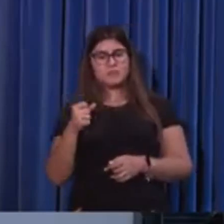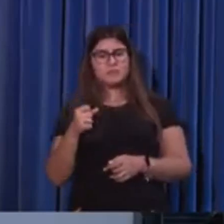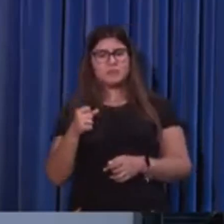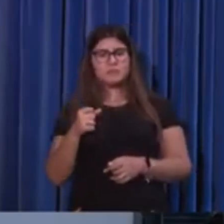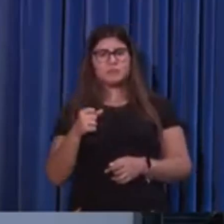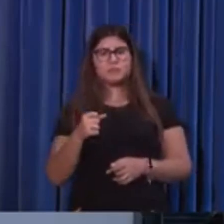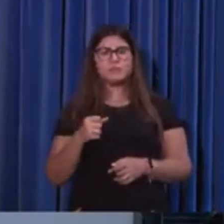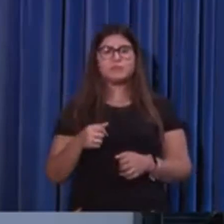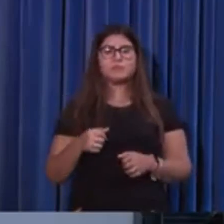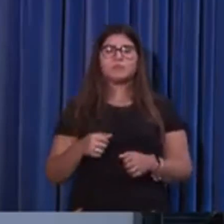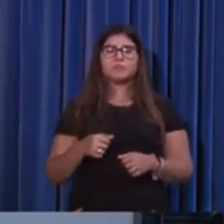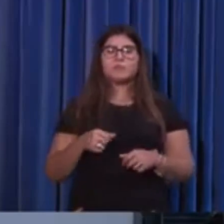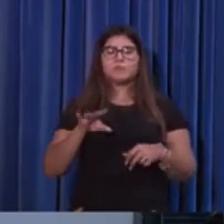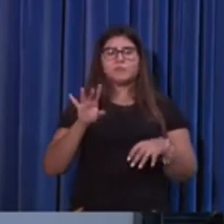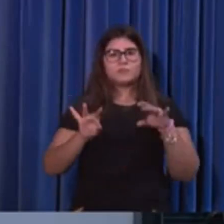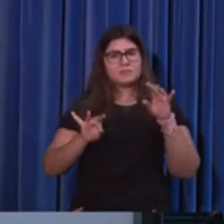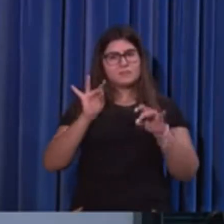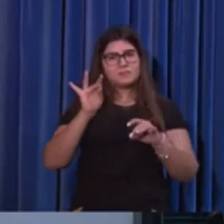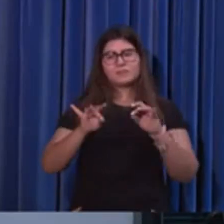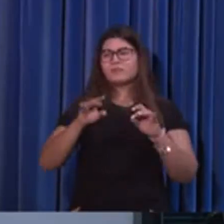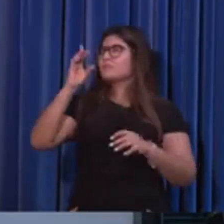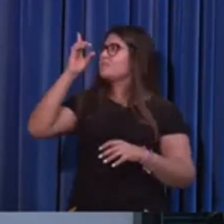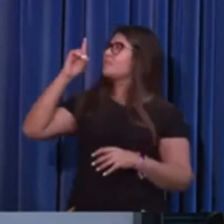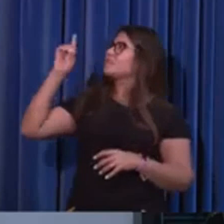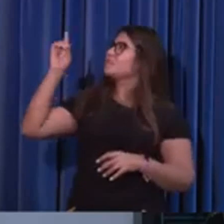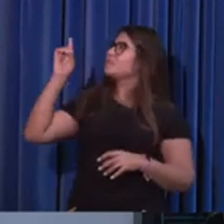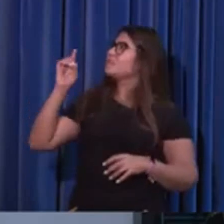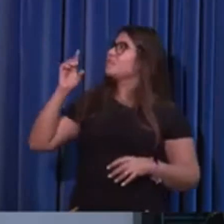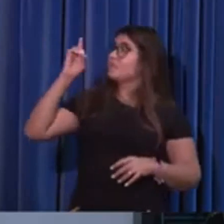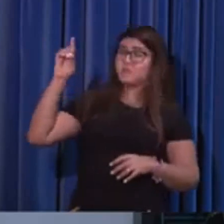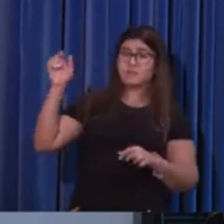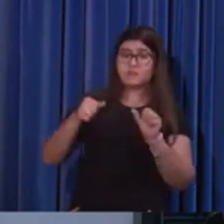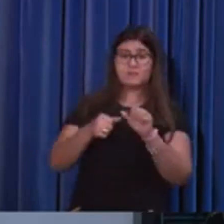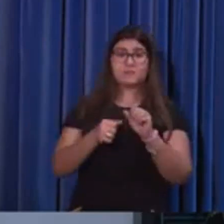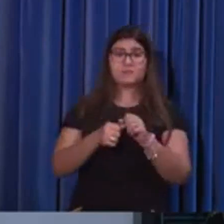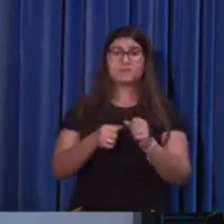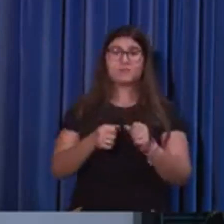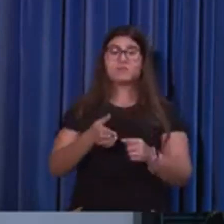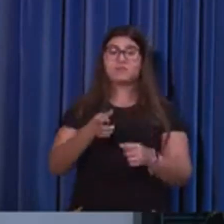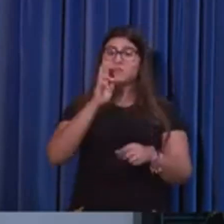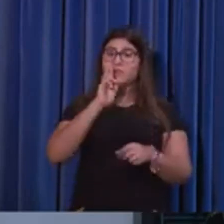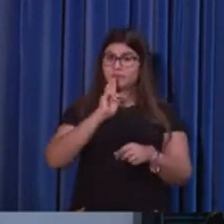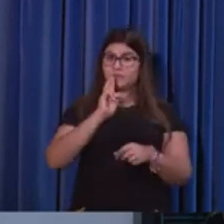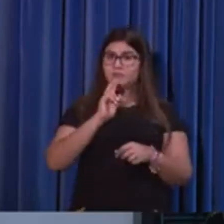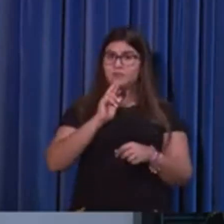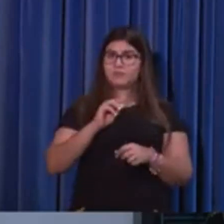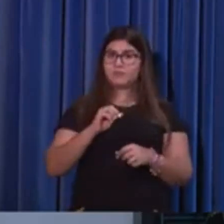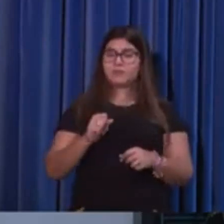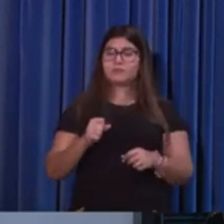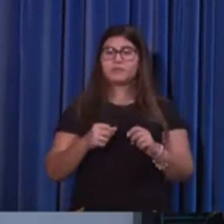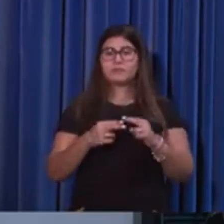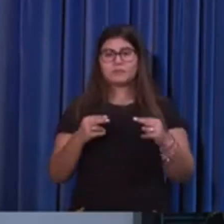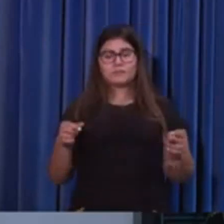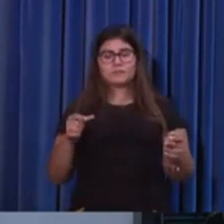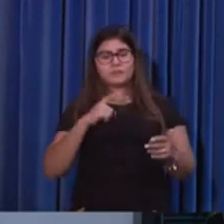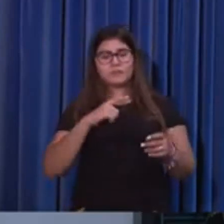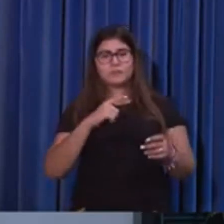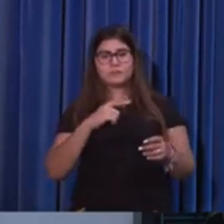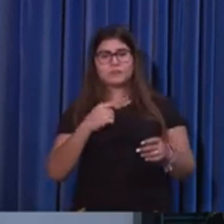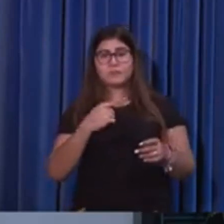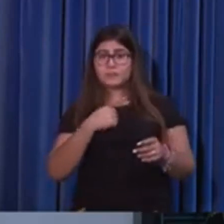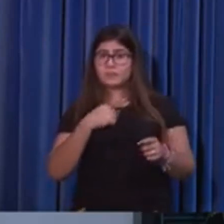coisa em resposta àquilo que eu faço, se chama religião pagã. E aí